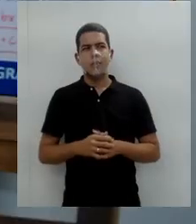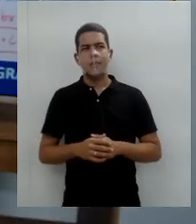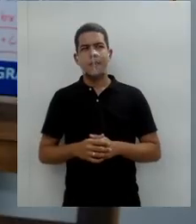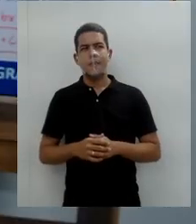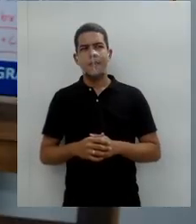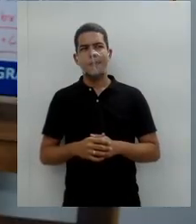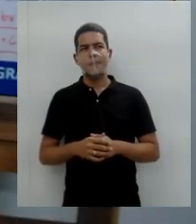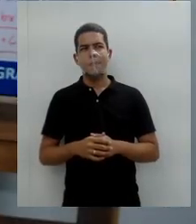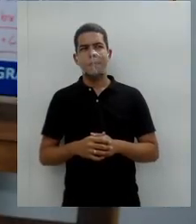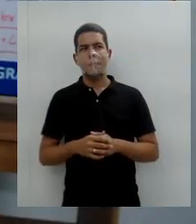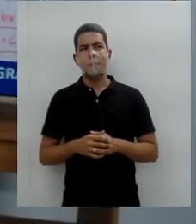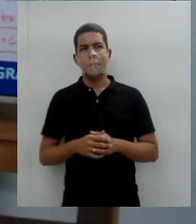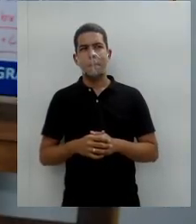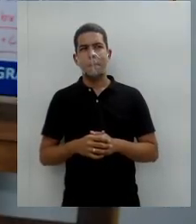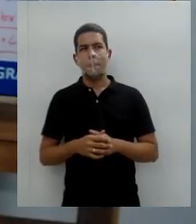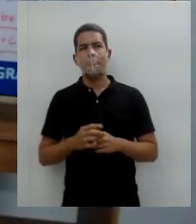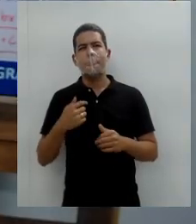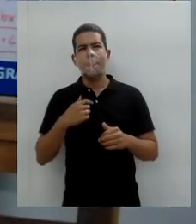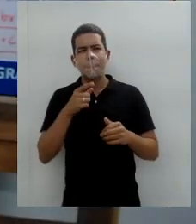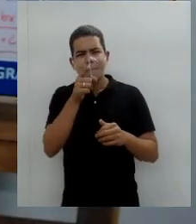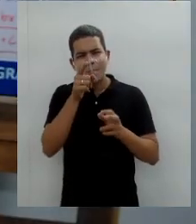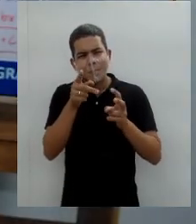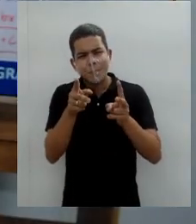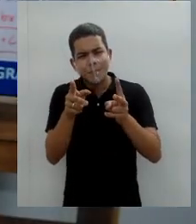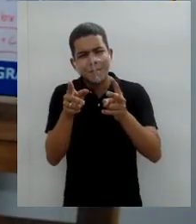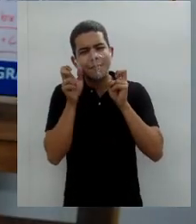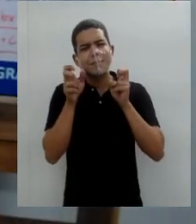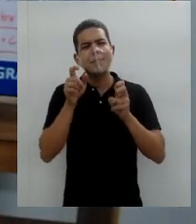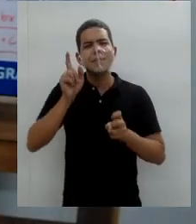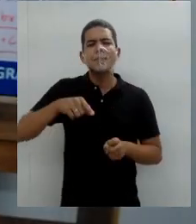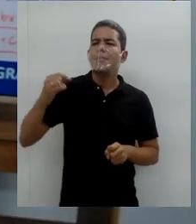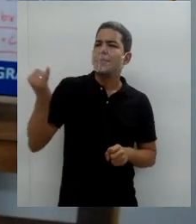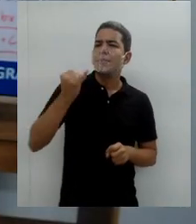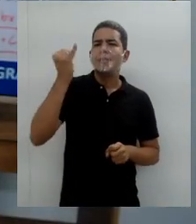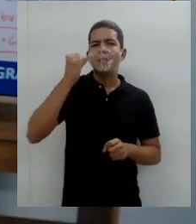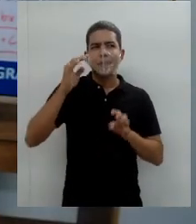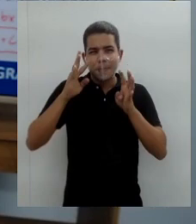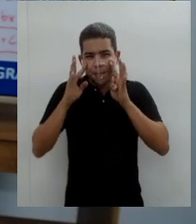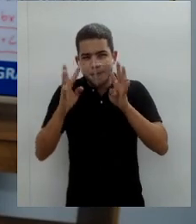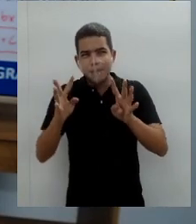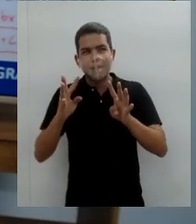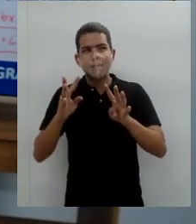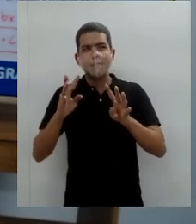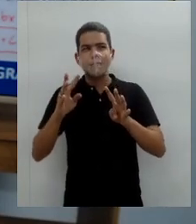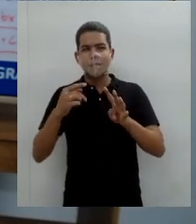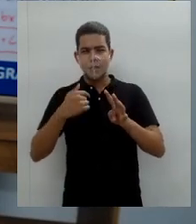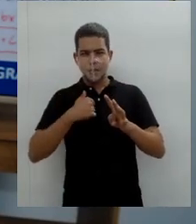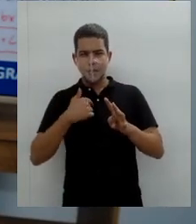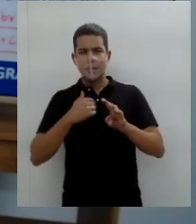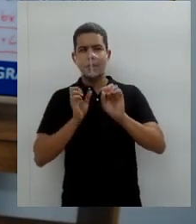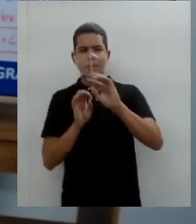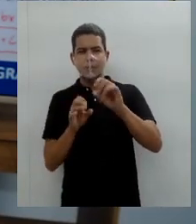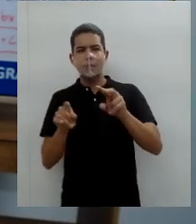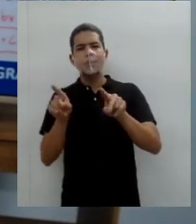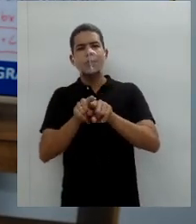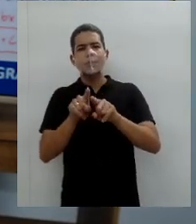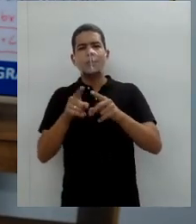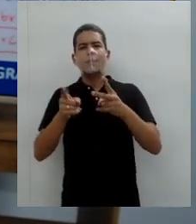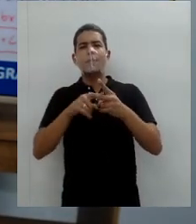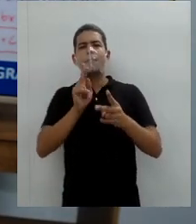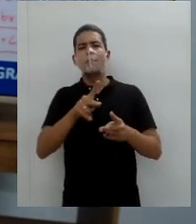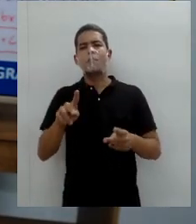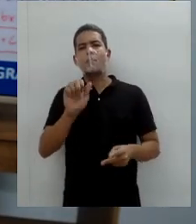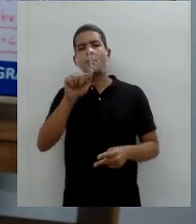para mim, produção. Tu percebeu a importância agora de ter prestado atenção às aulas de tio Valtinho e às aulas do professor